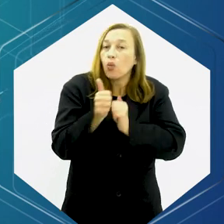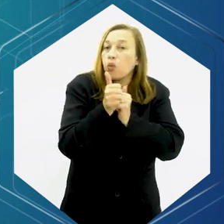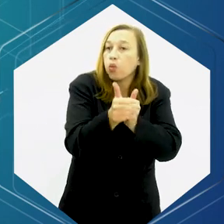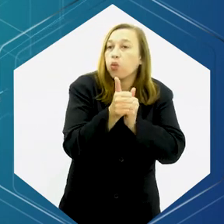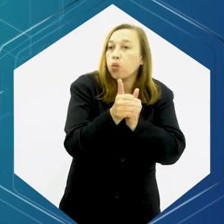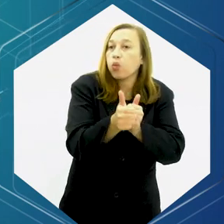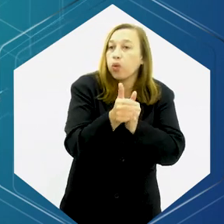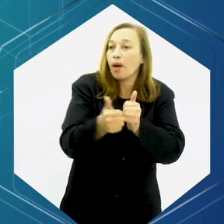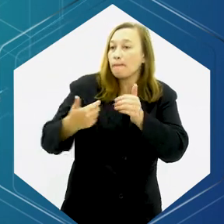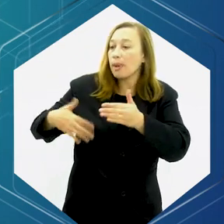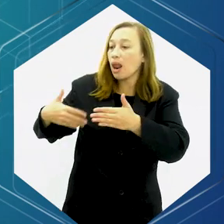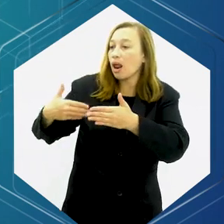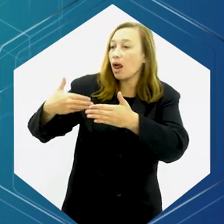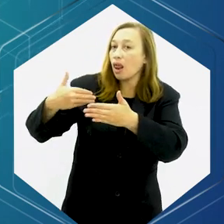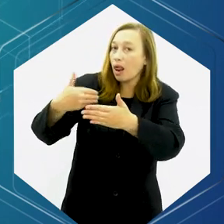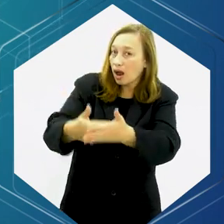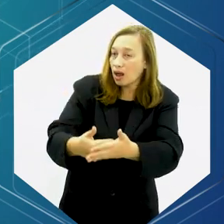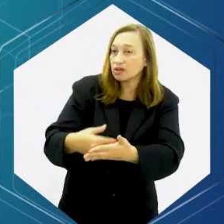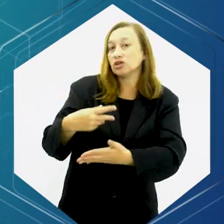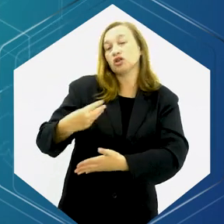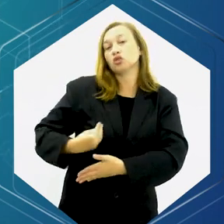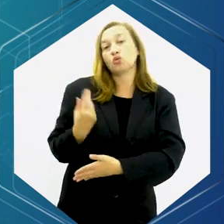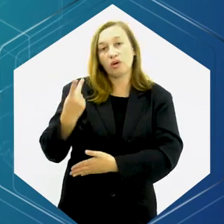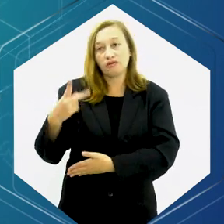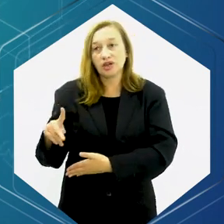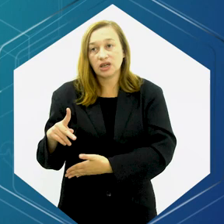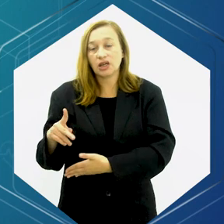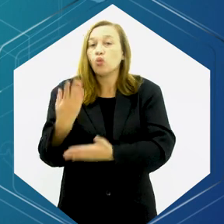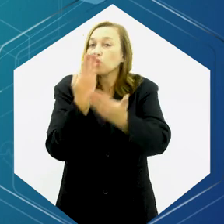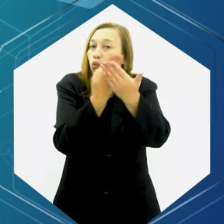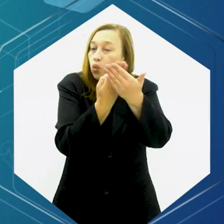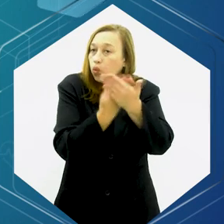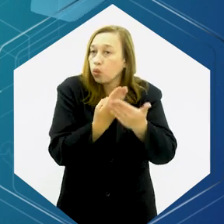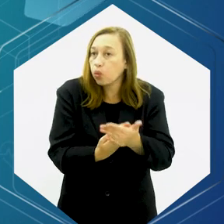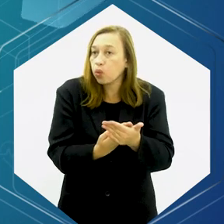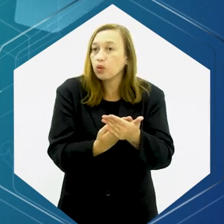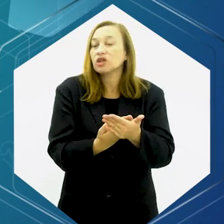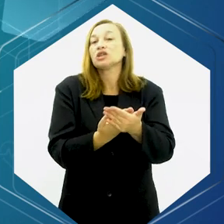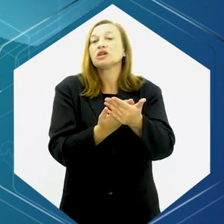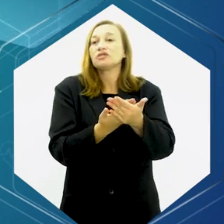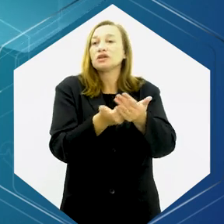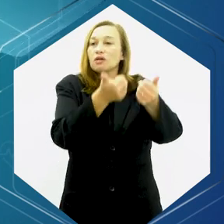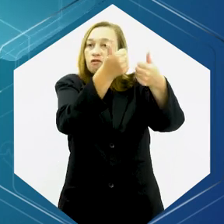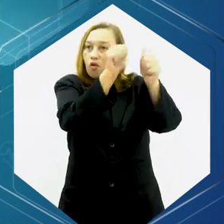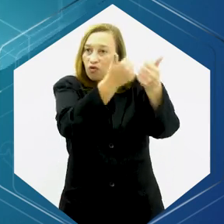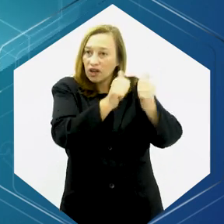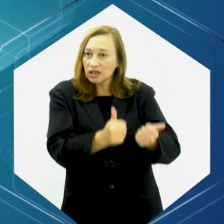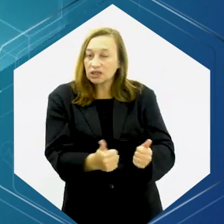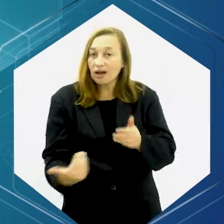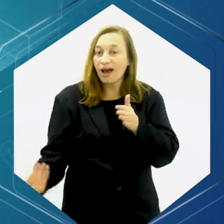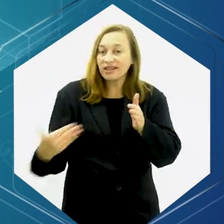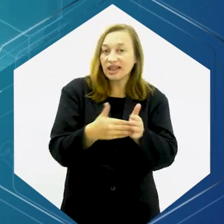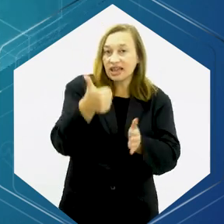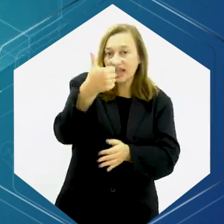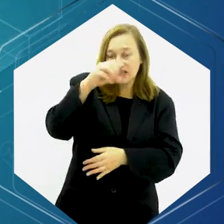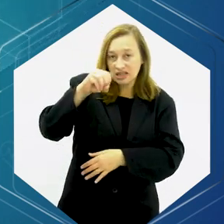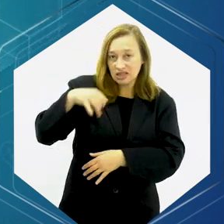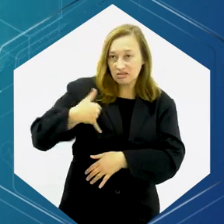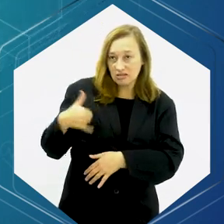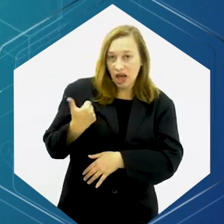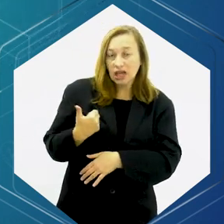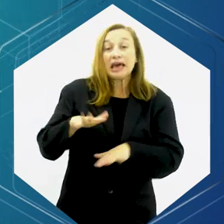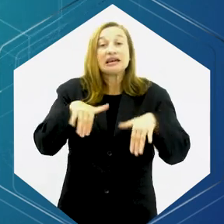forma de acompanhamento né ao longo desse em todo o ciclo da vida dela mas nesse estudo a gente fez o recorte ali para as crianças de até 10